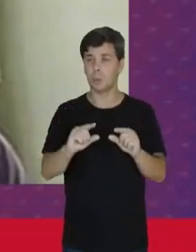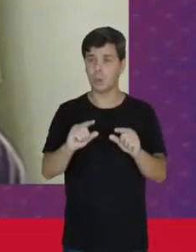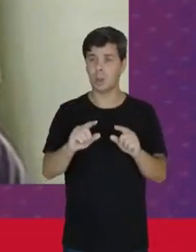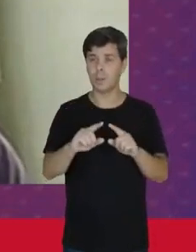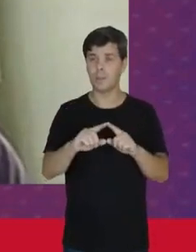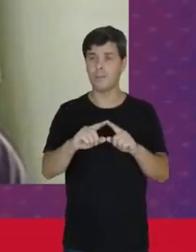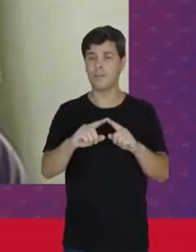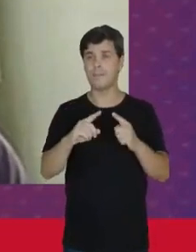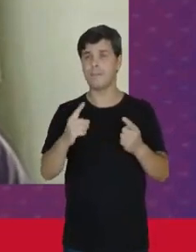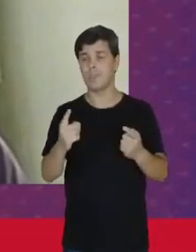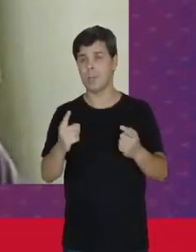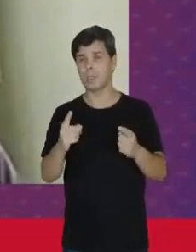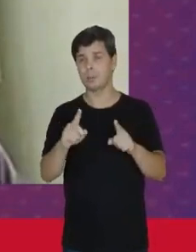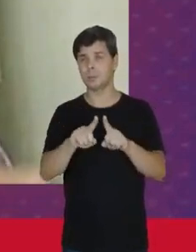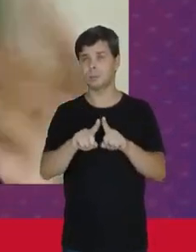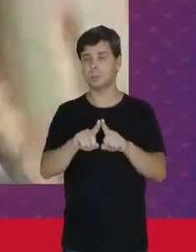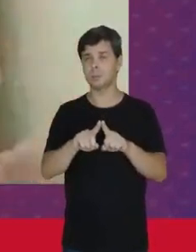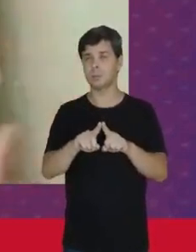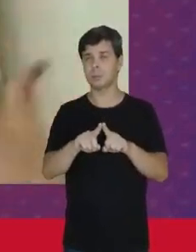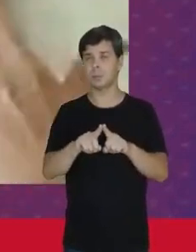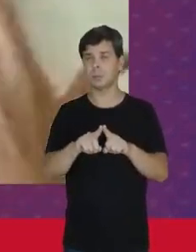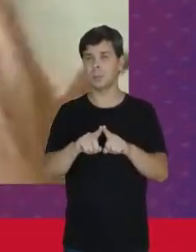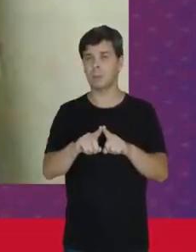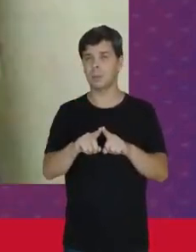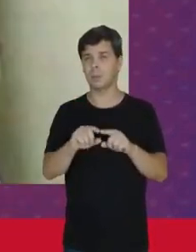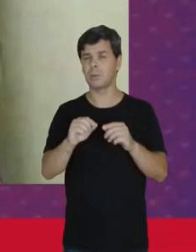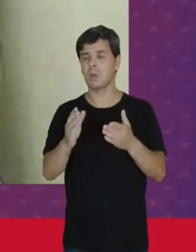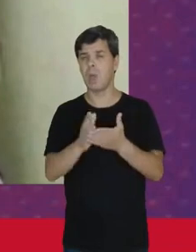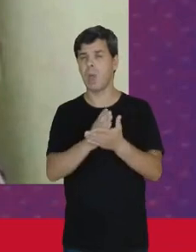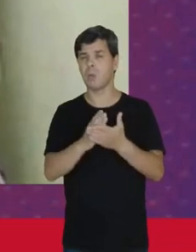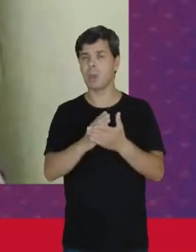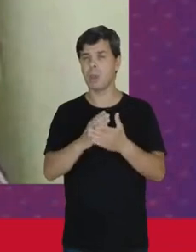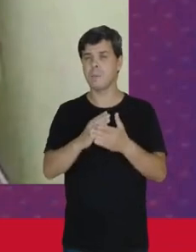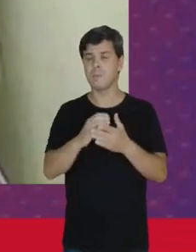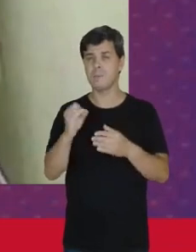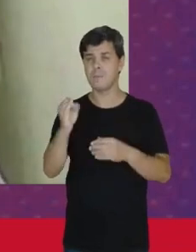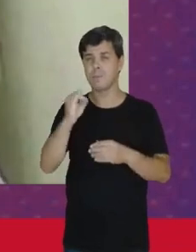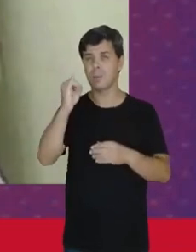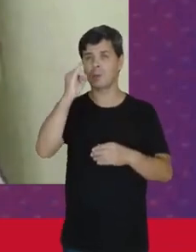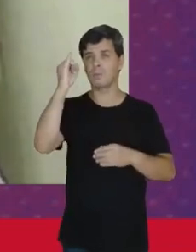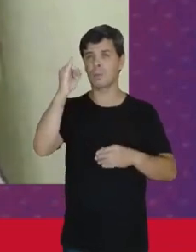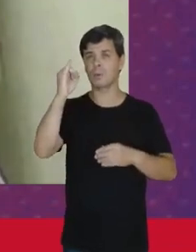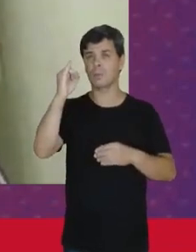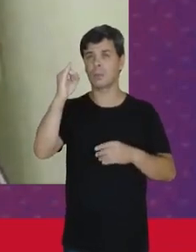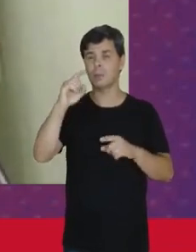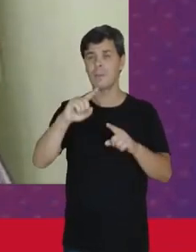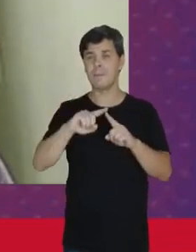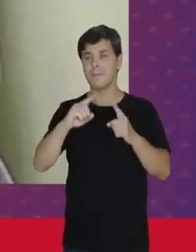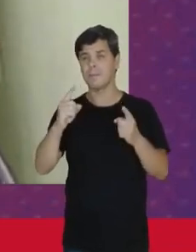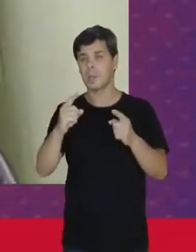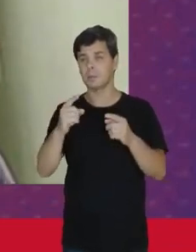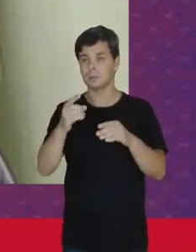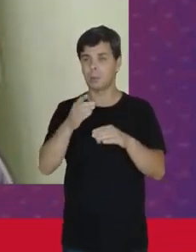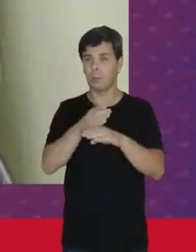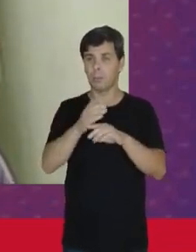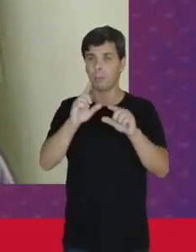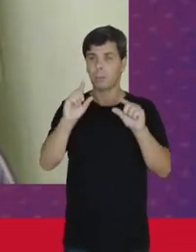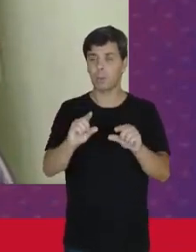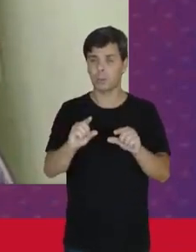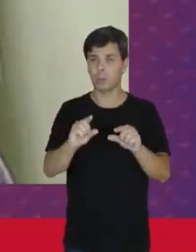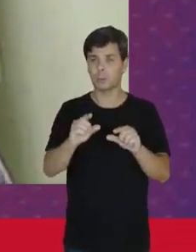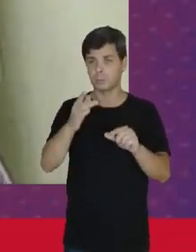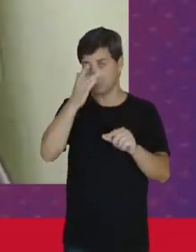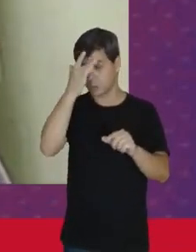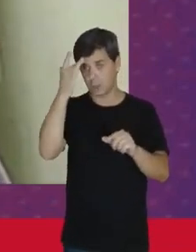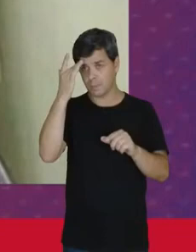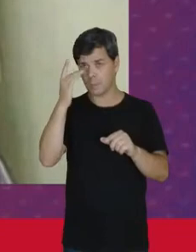vez também algo que é fundamental para a vida e que cada vez vai se tornando mais inacessível para muitas pessoas,